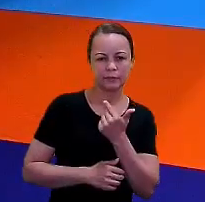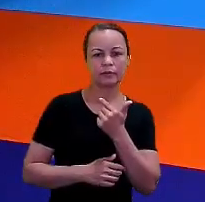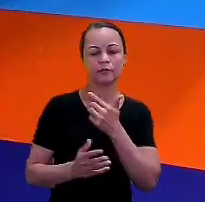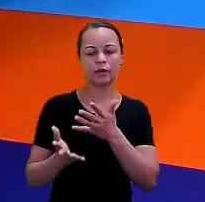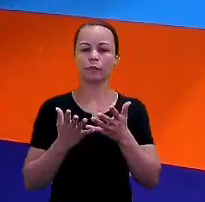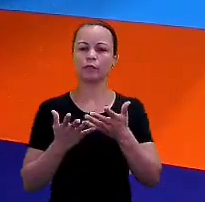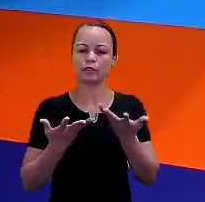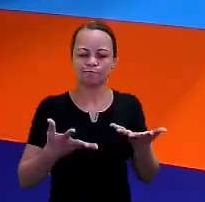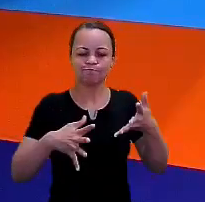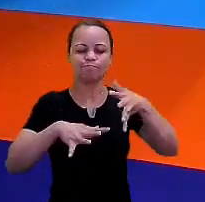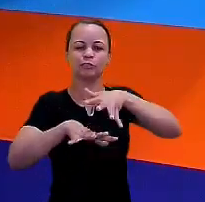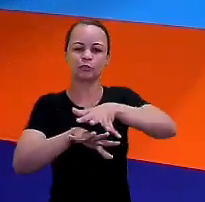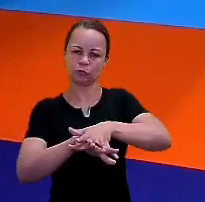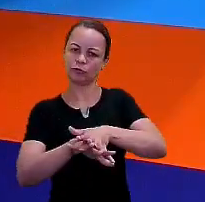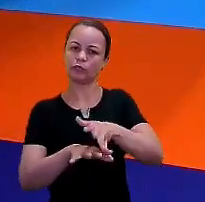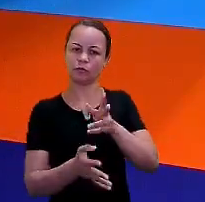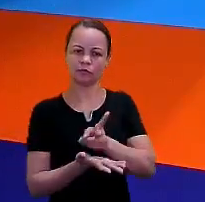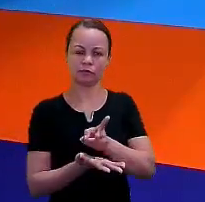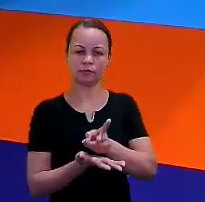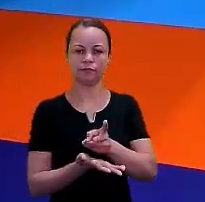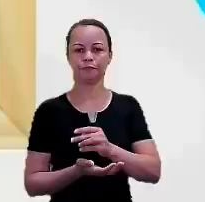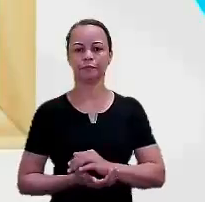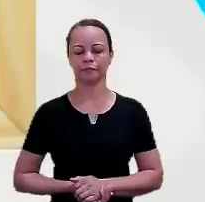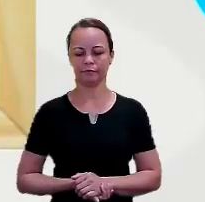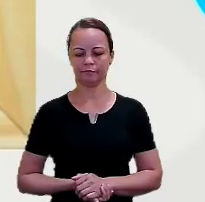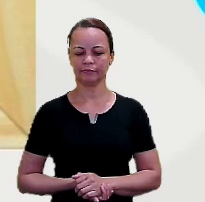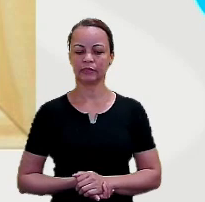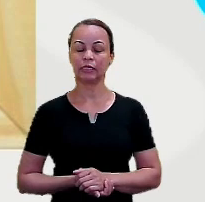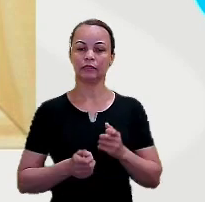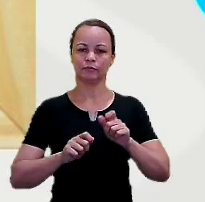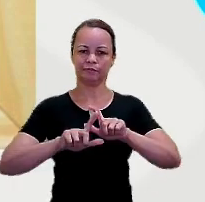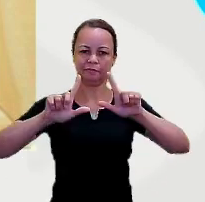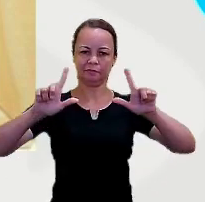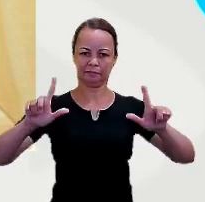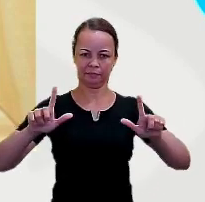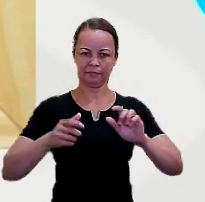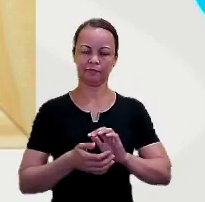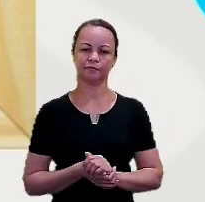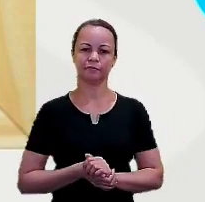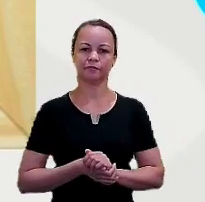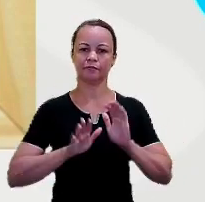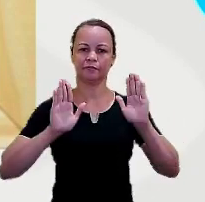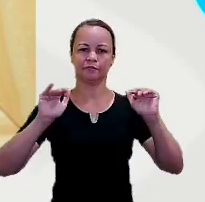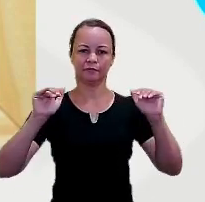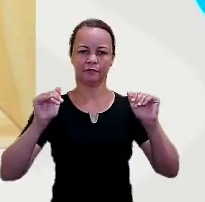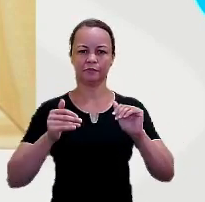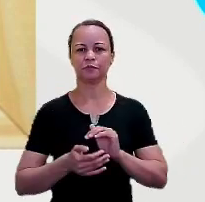inclusão. Então, dito tudo isso, por favor, produção, abra essa imagem. Fui!